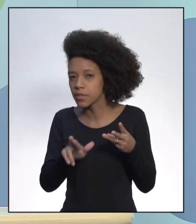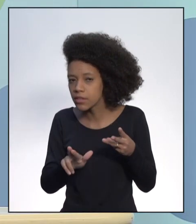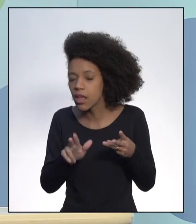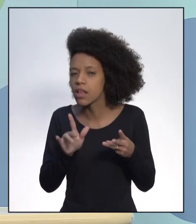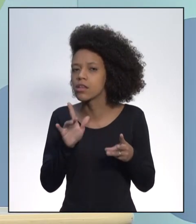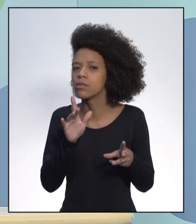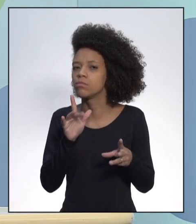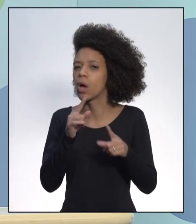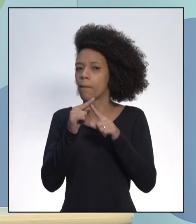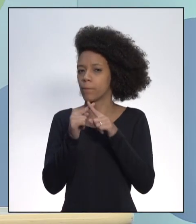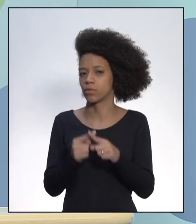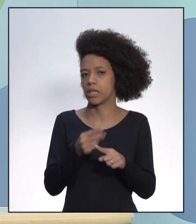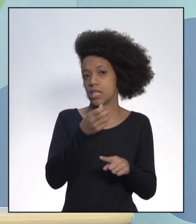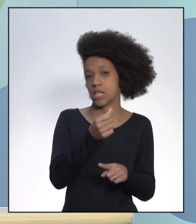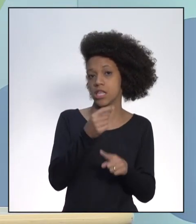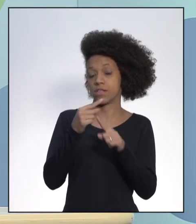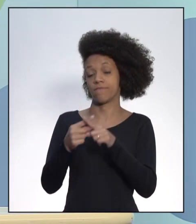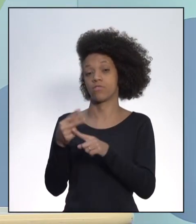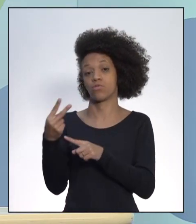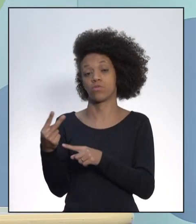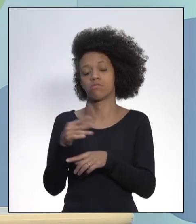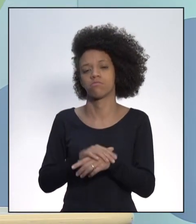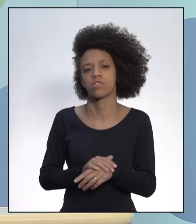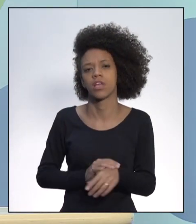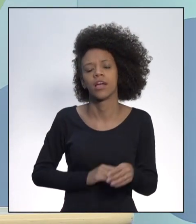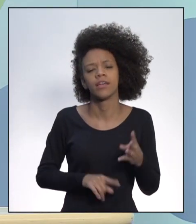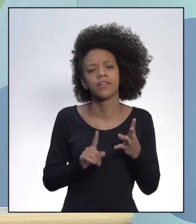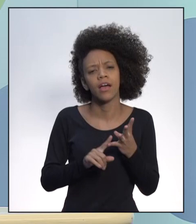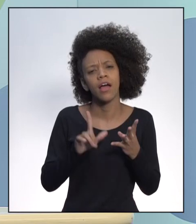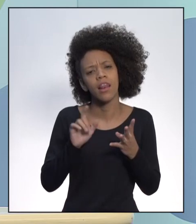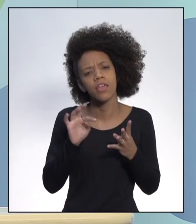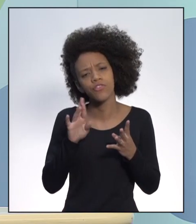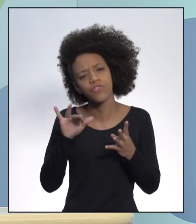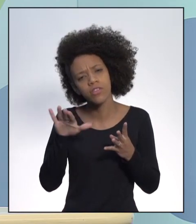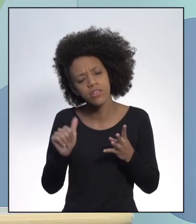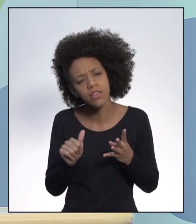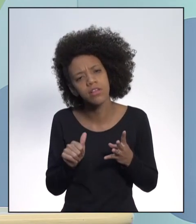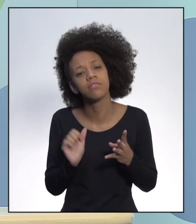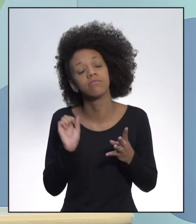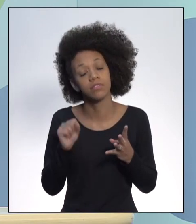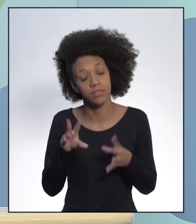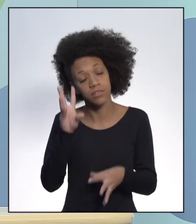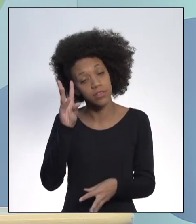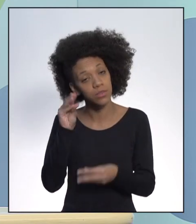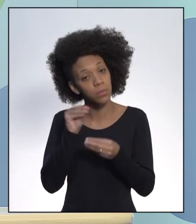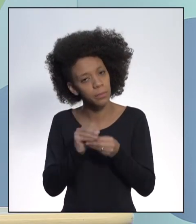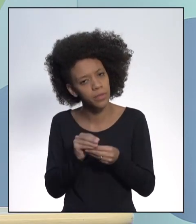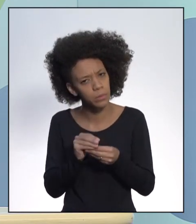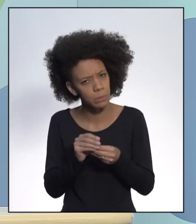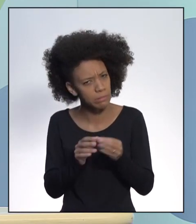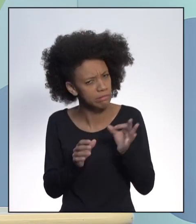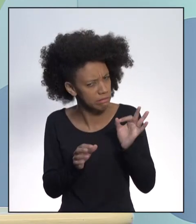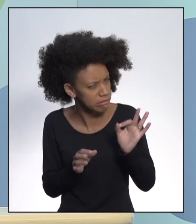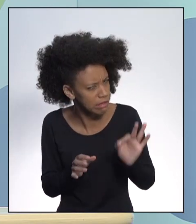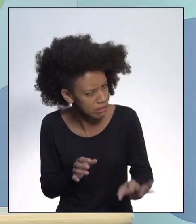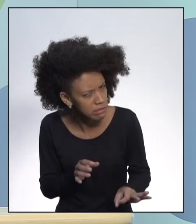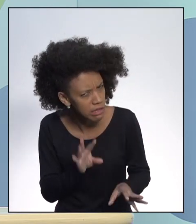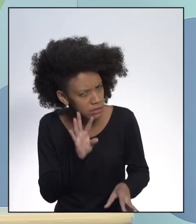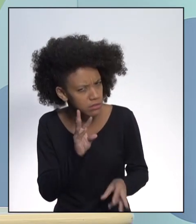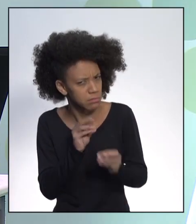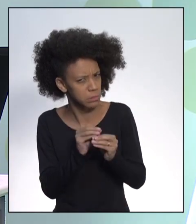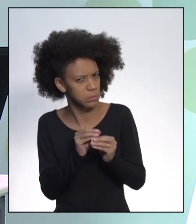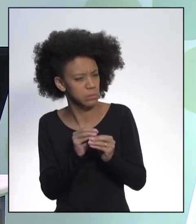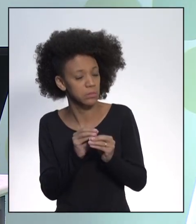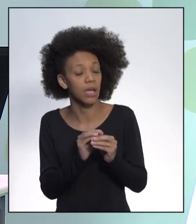multiplicou 6 vezes 2. E a Letícia, sim, ele simplificou. Tá certo essa resolução?